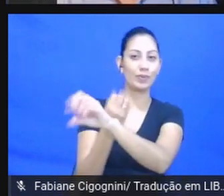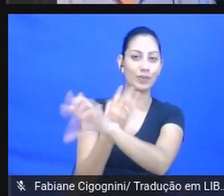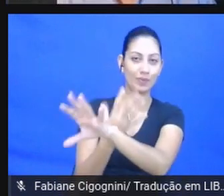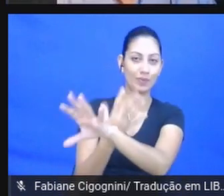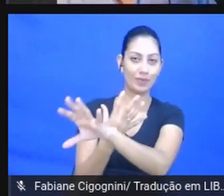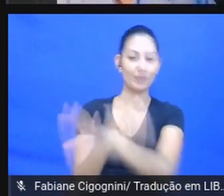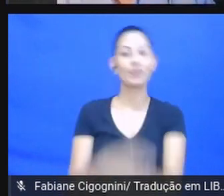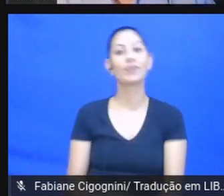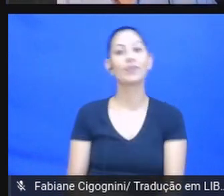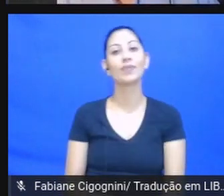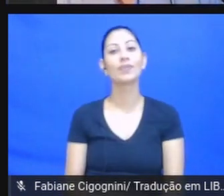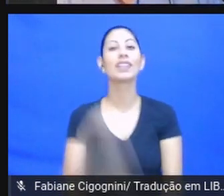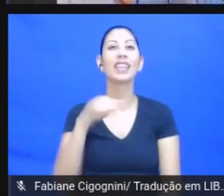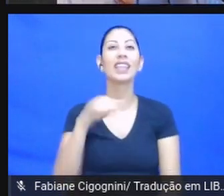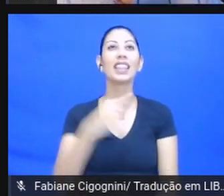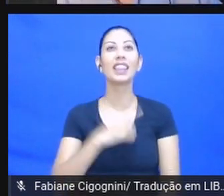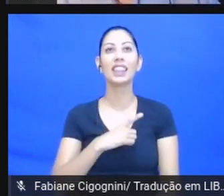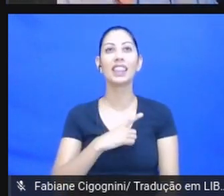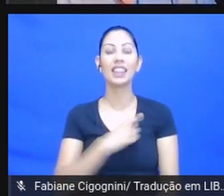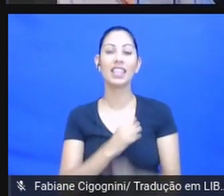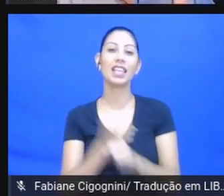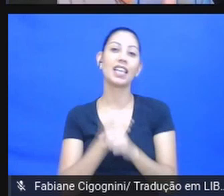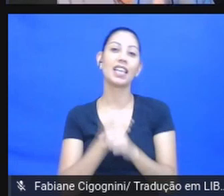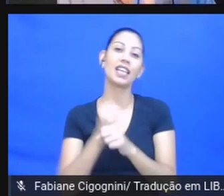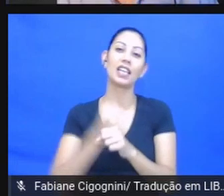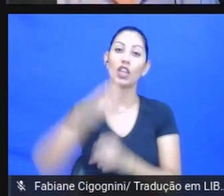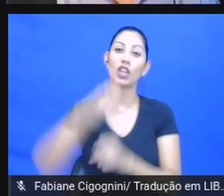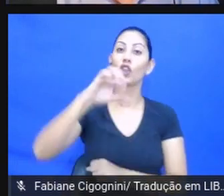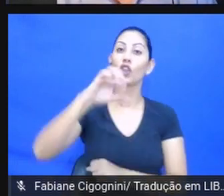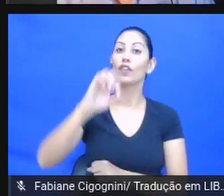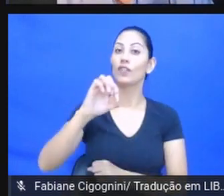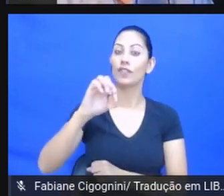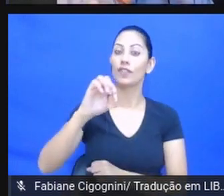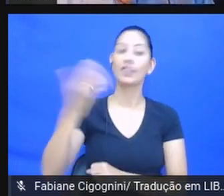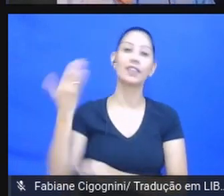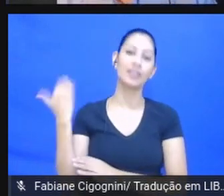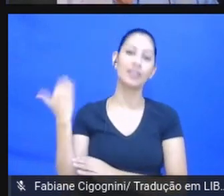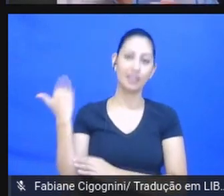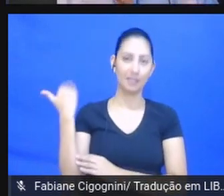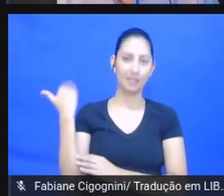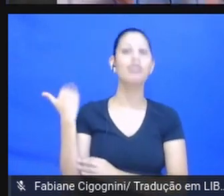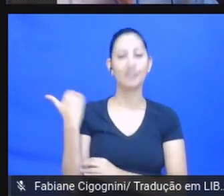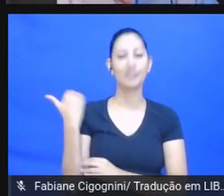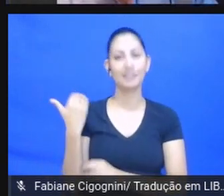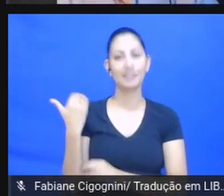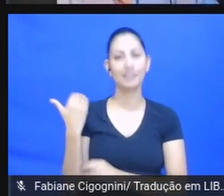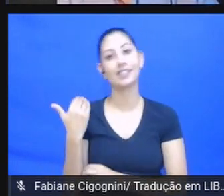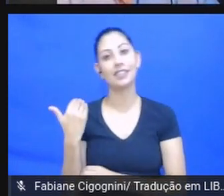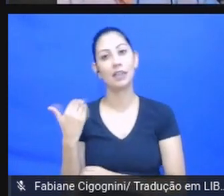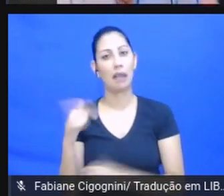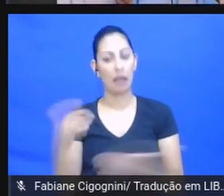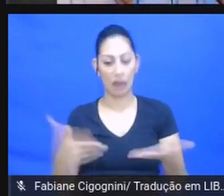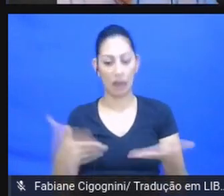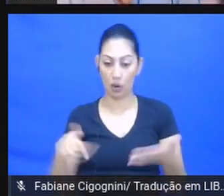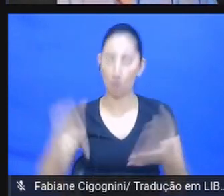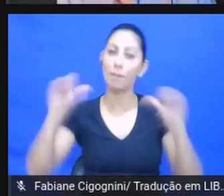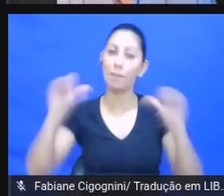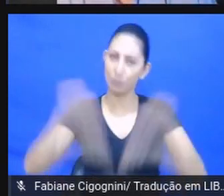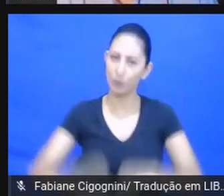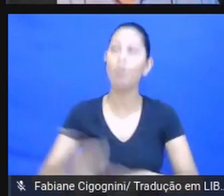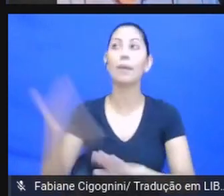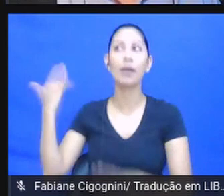de 90, numa crise bem menor do que essa, eu fui aprendendo a